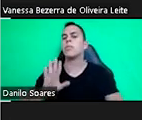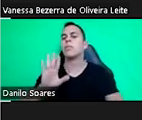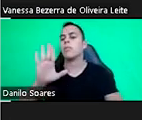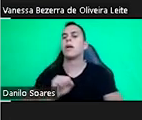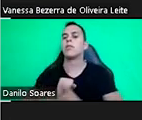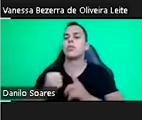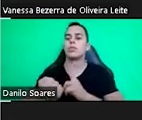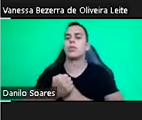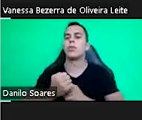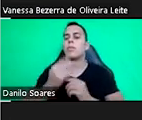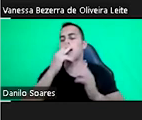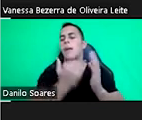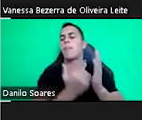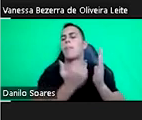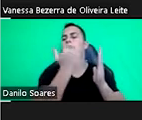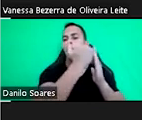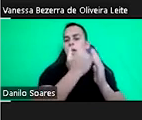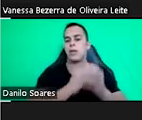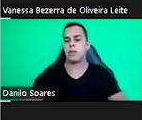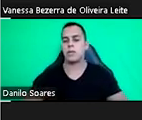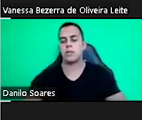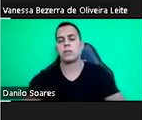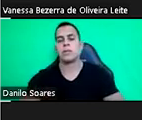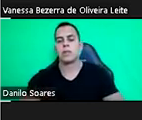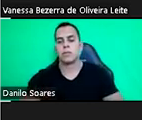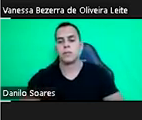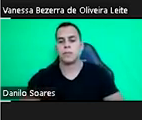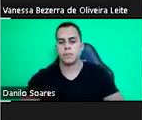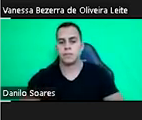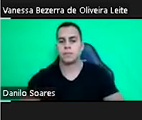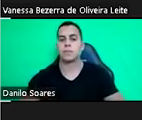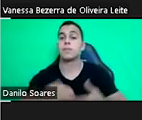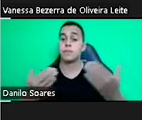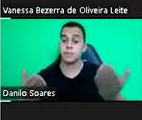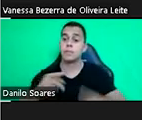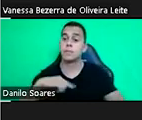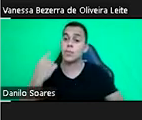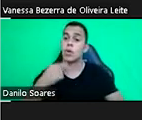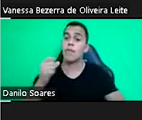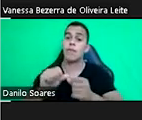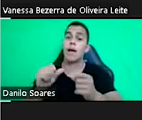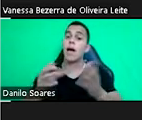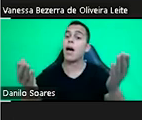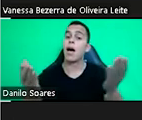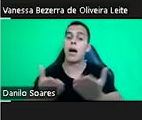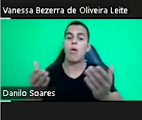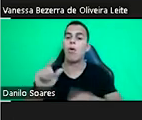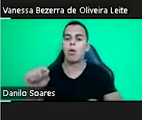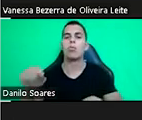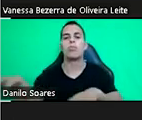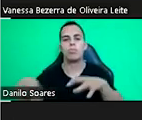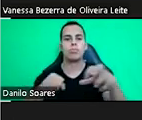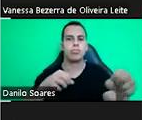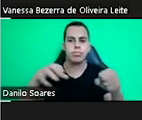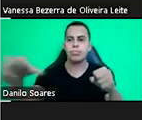mais elevados. Então, o que, que a gente está fazendo agora? Como eu falei para vocês, recrutando. Então,